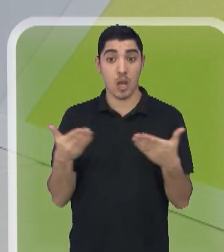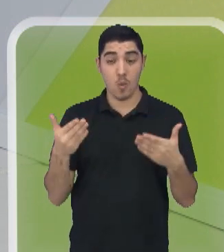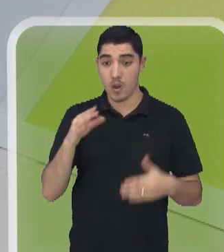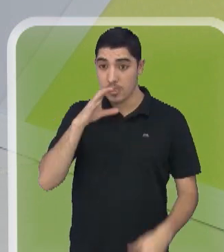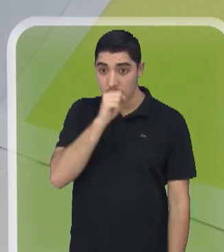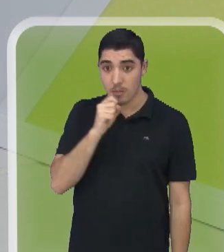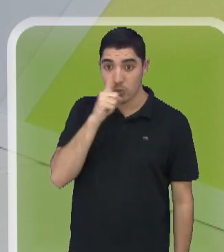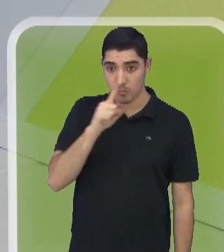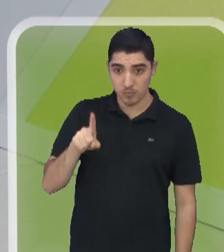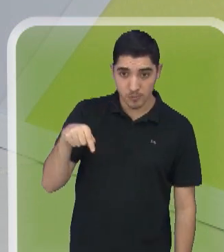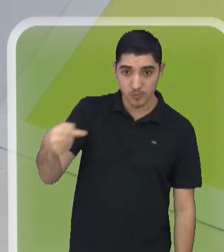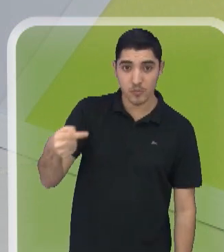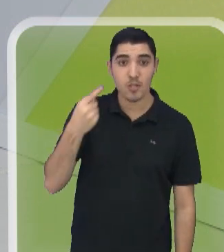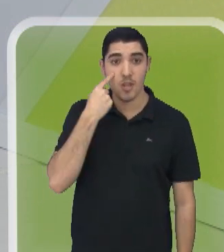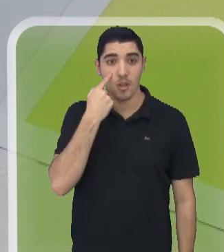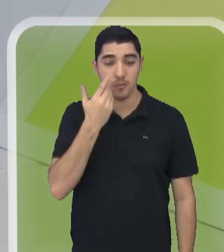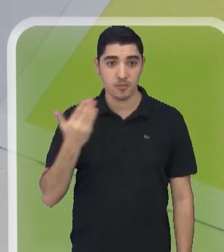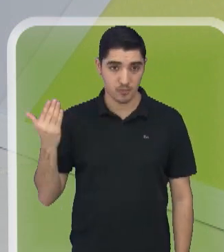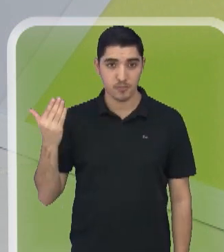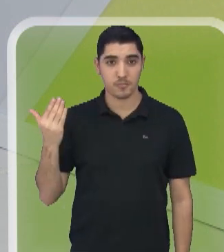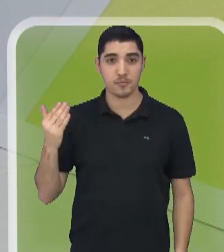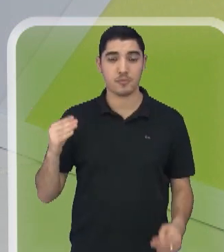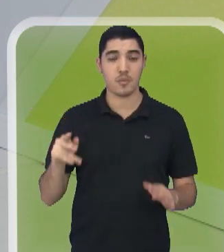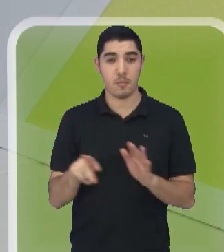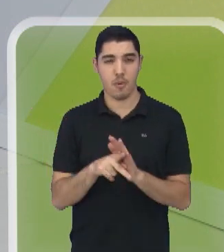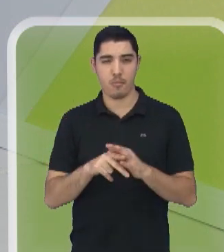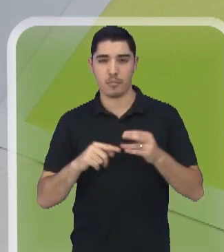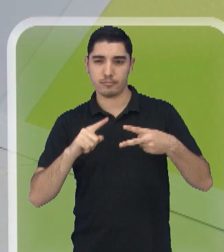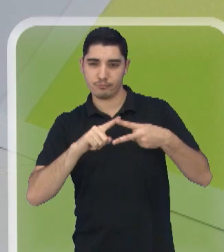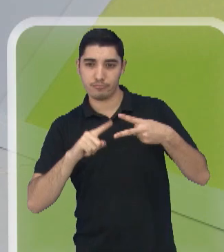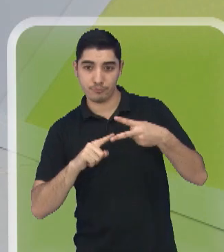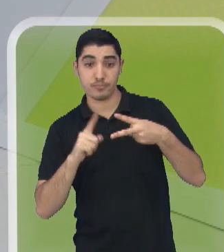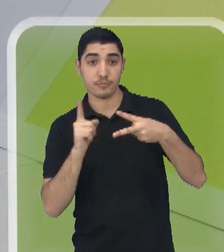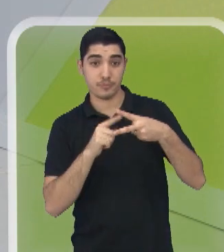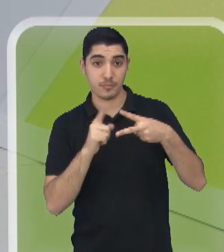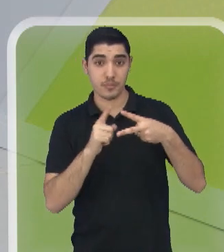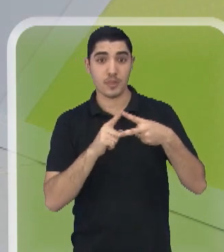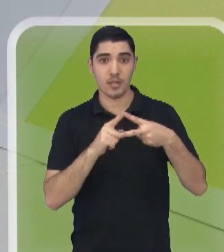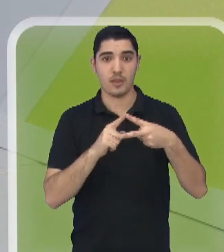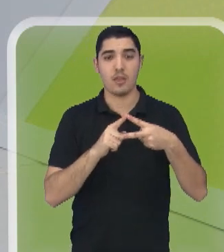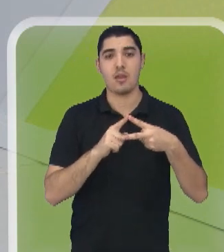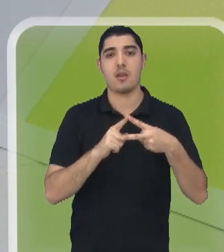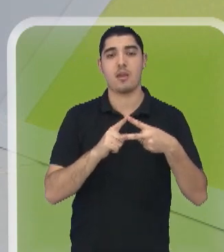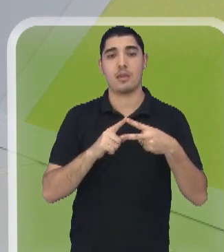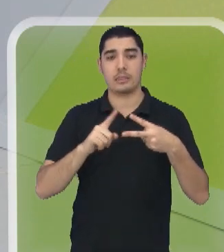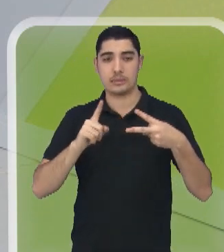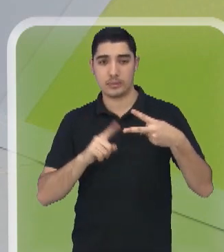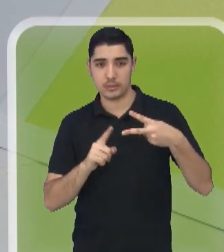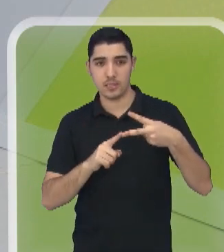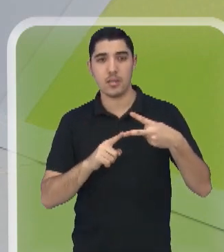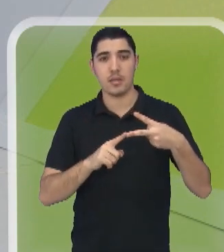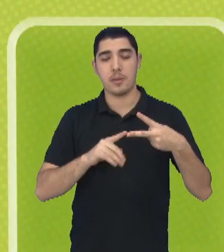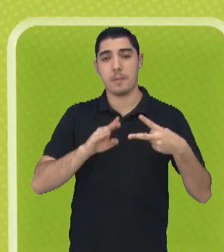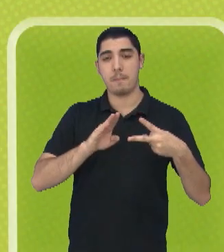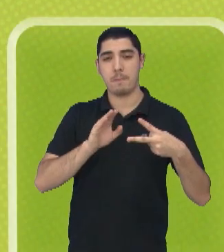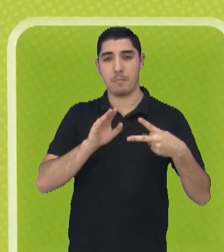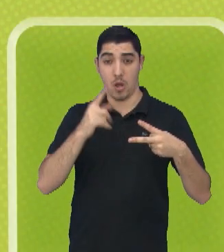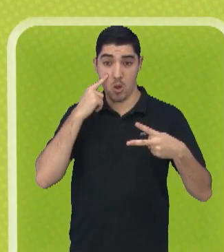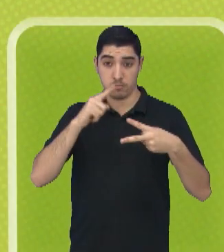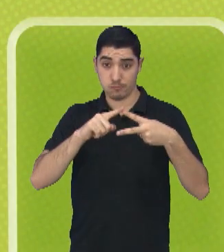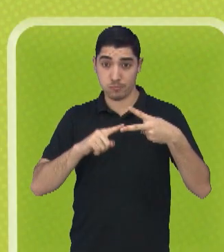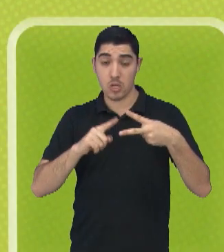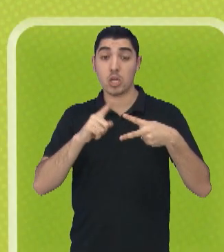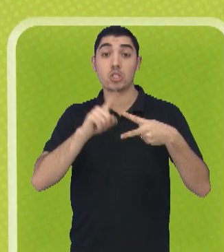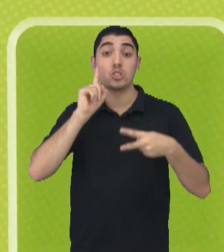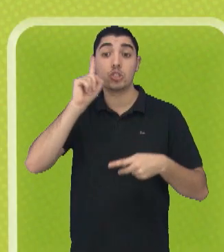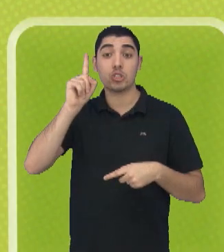próximo final de semana? Vamos ver, ó. Panelão e sem noção na AD Paraíba, Bandeirantes e Freitas no Alto Santana. Os jogos serão no dia 4.